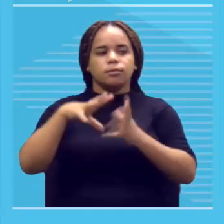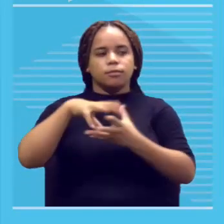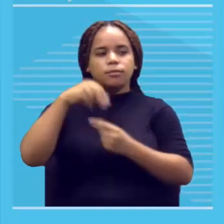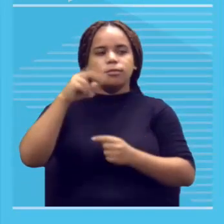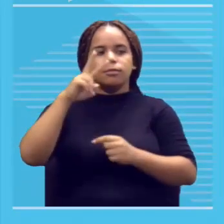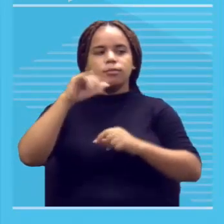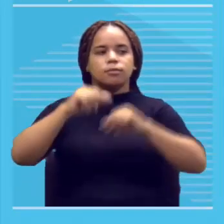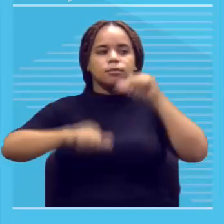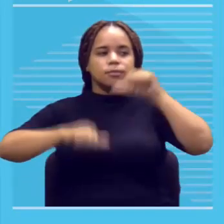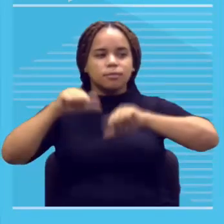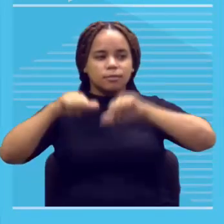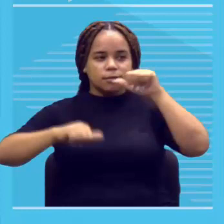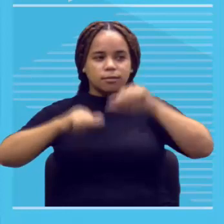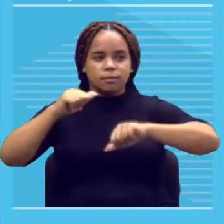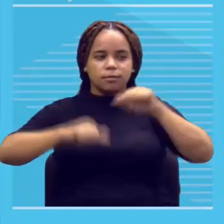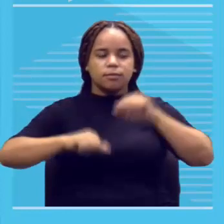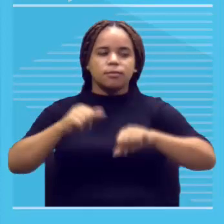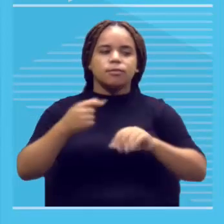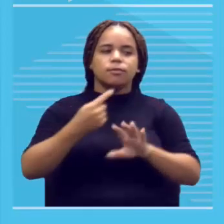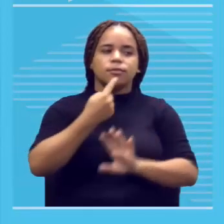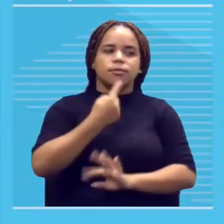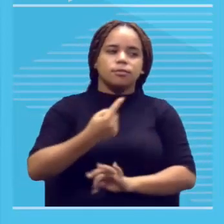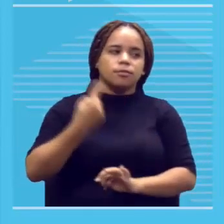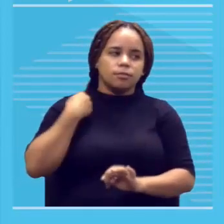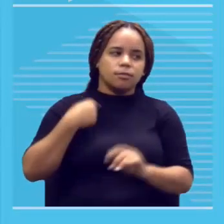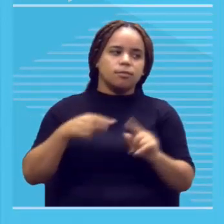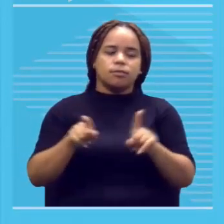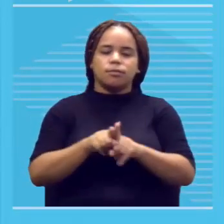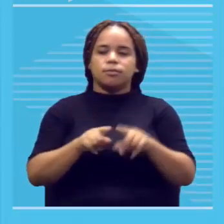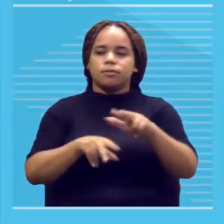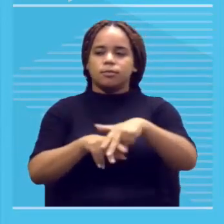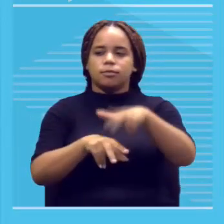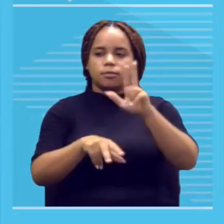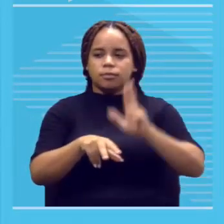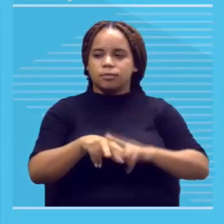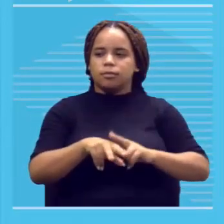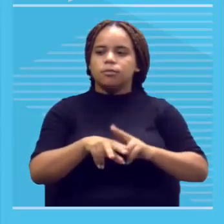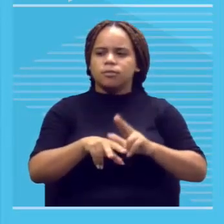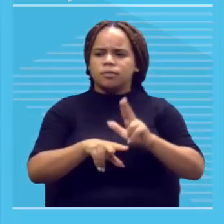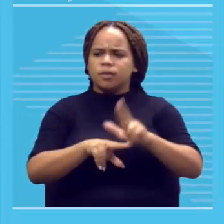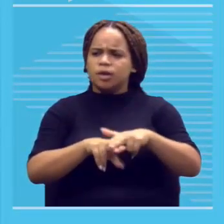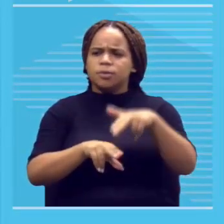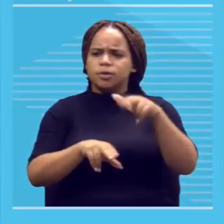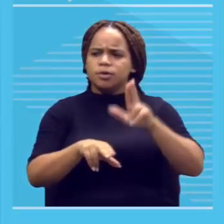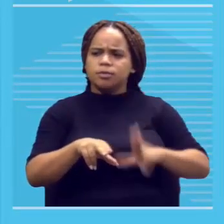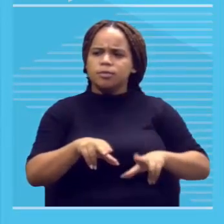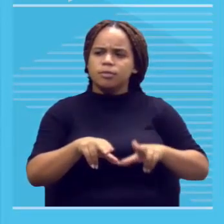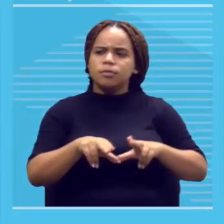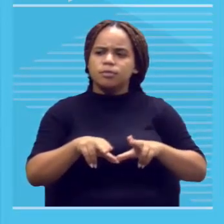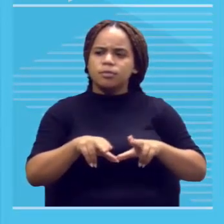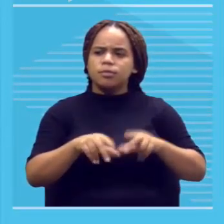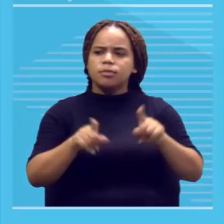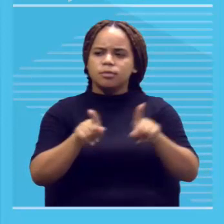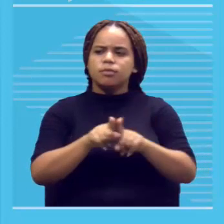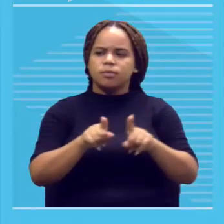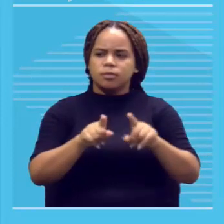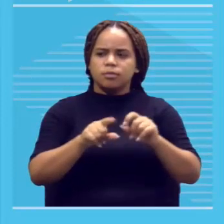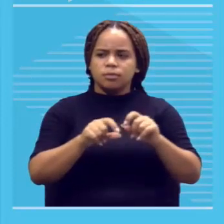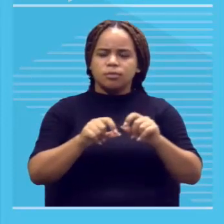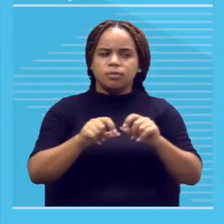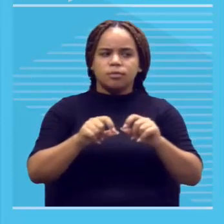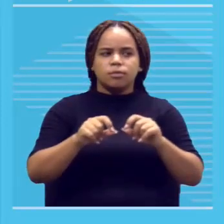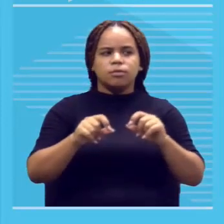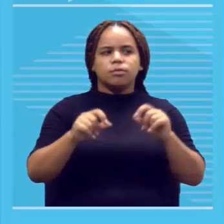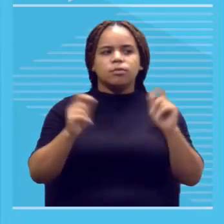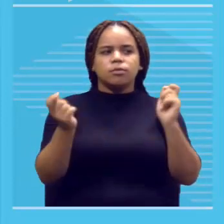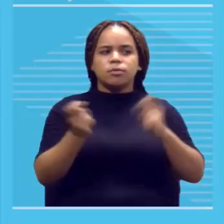avaliar as suas últimas reencarnações e se preparar para uma nova reencarnação